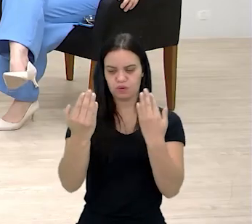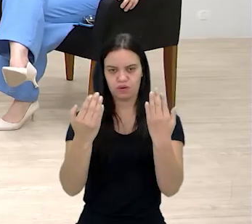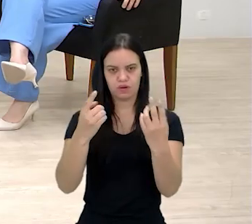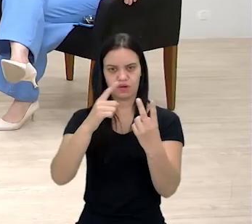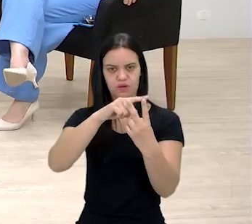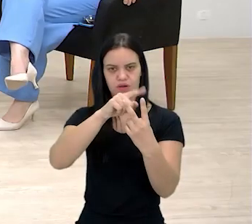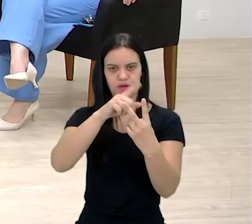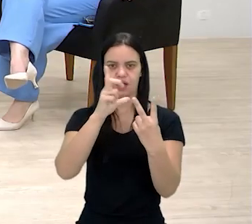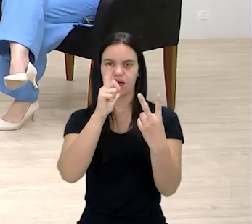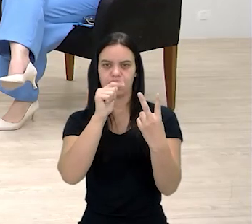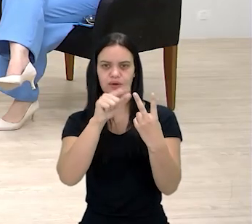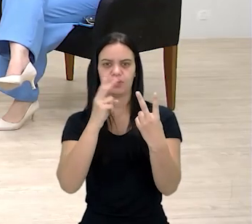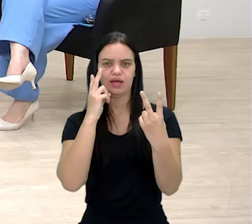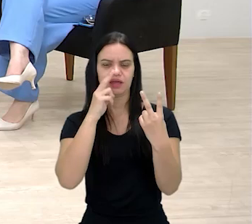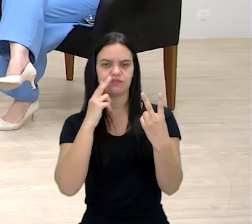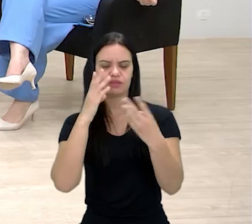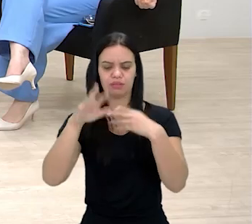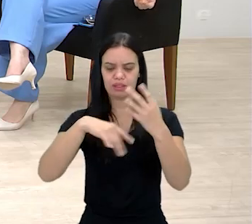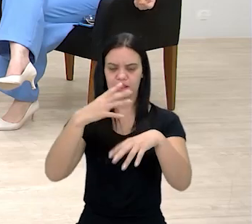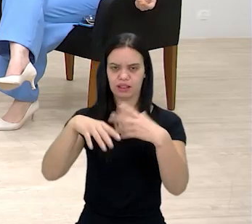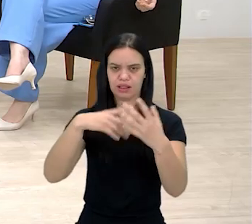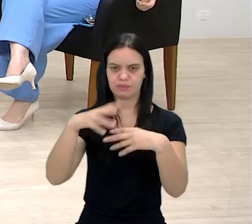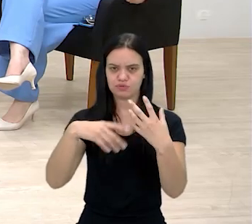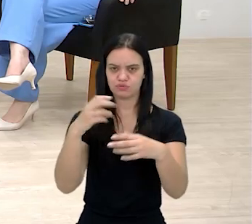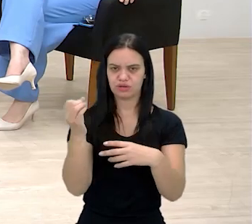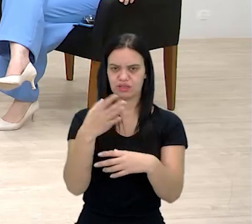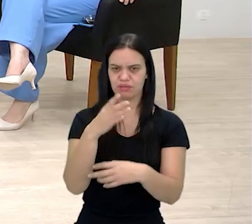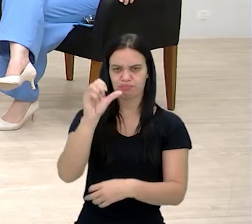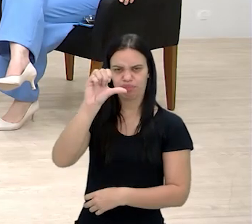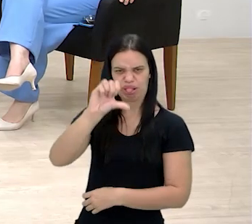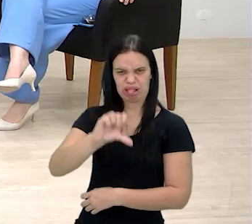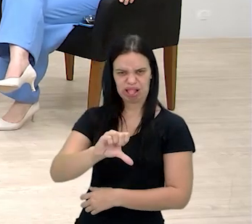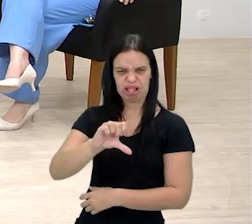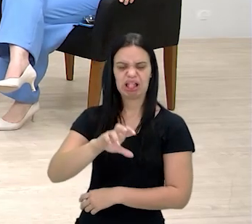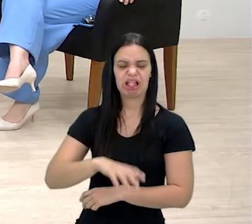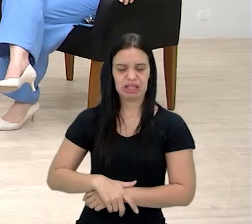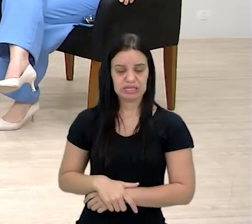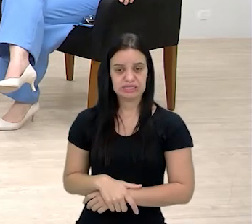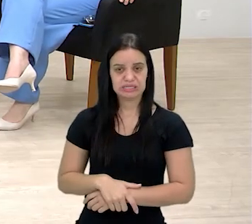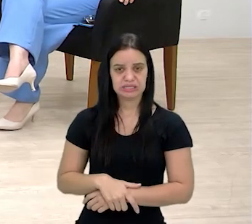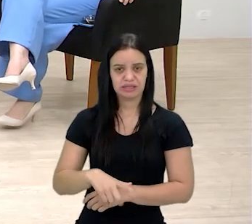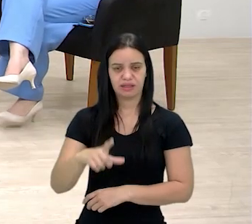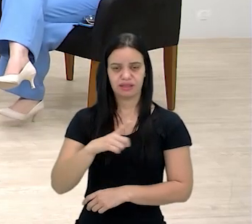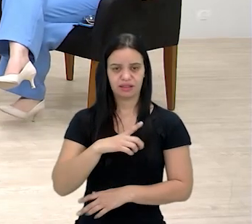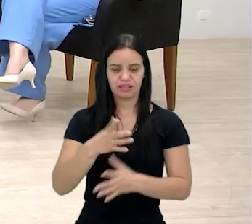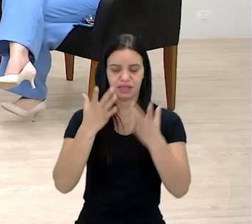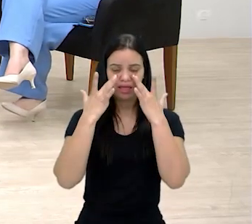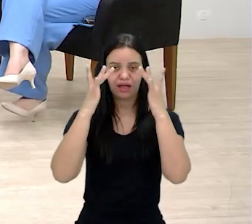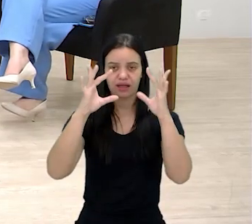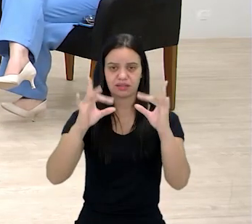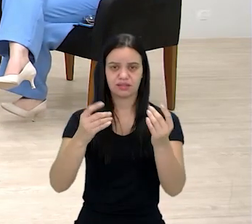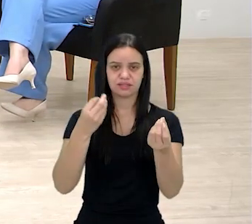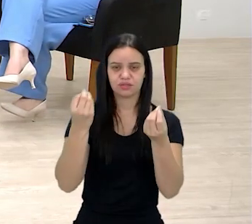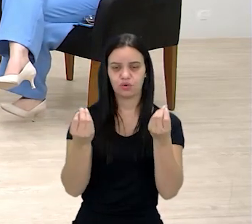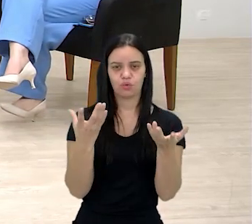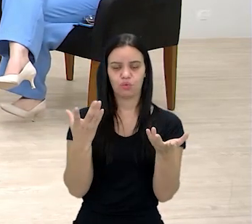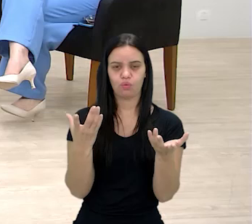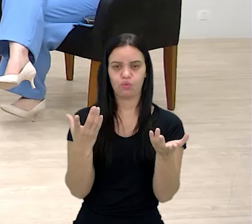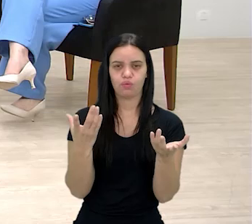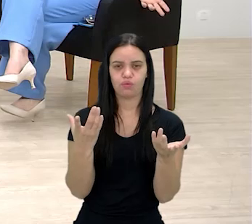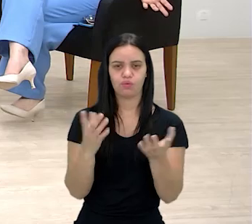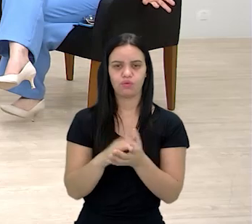e dá um produto novo que não é nada agradável, ou ele é muito aguado, ou ele é